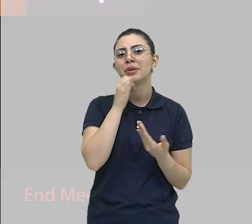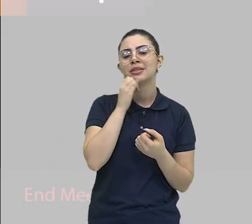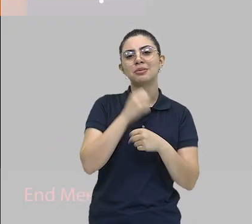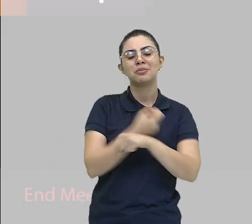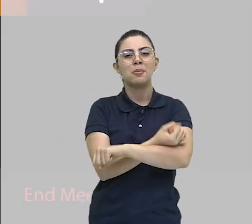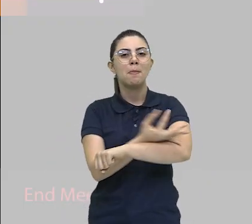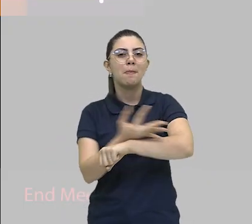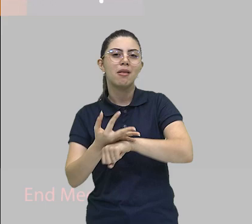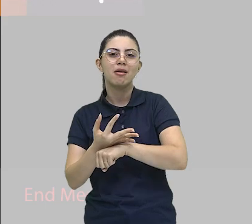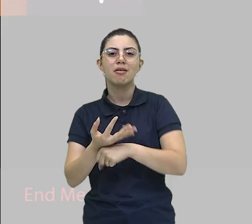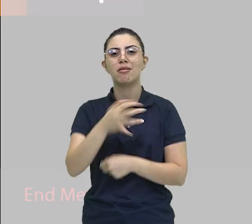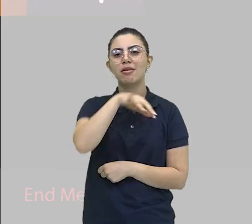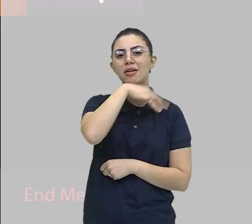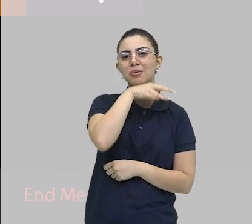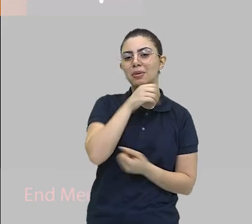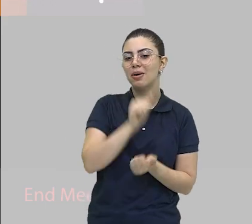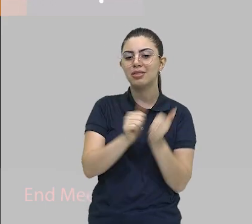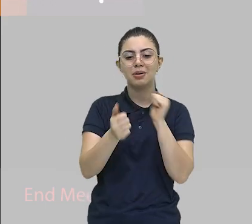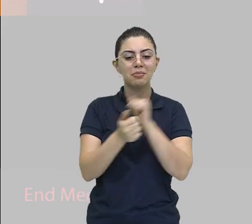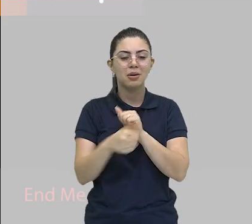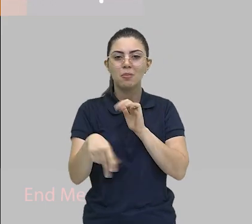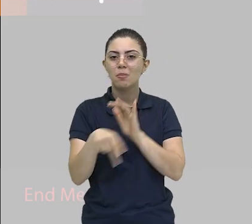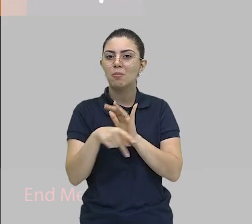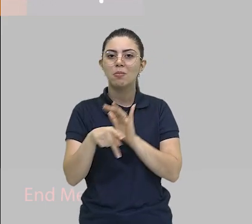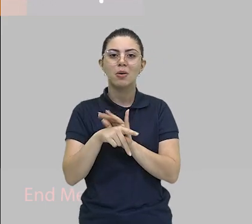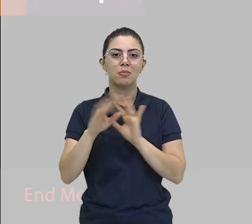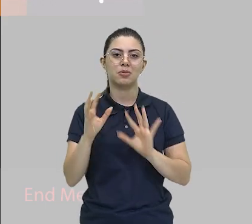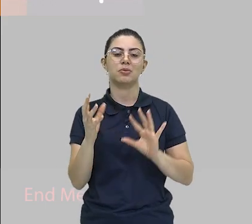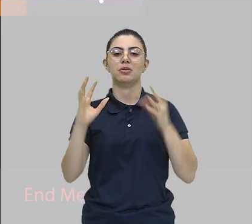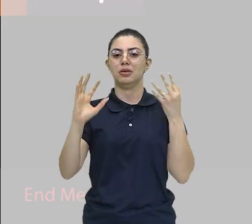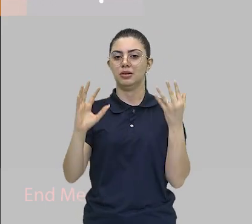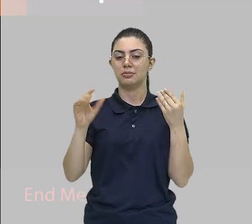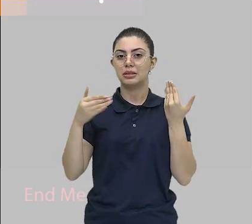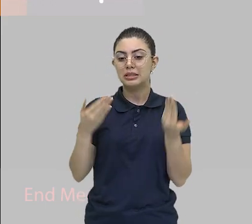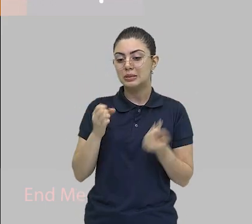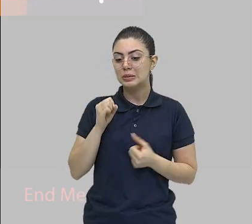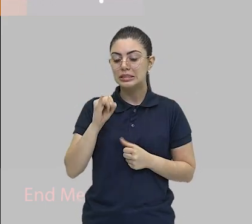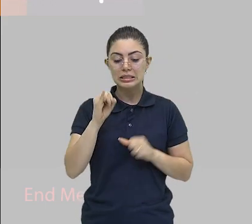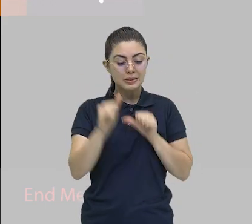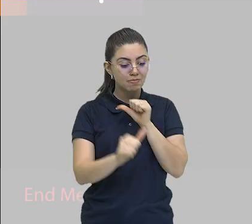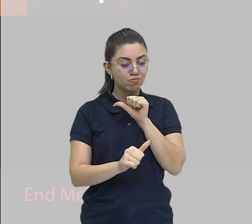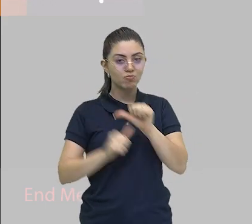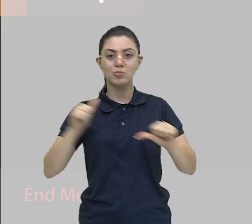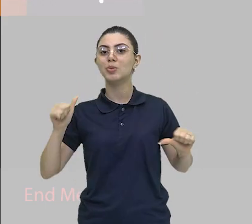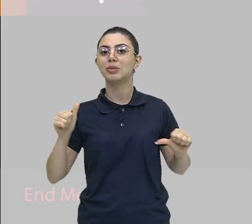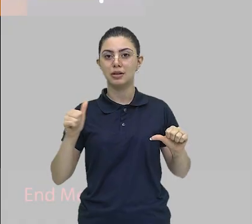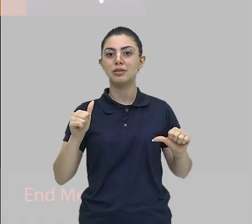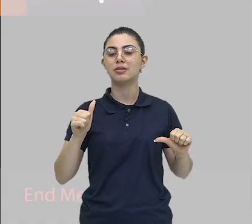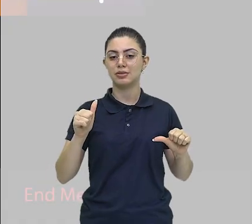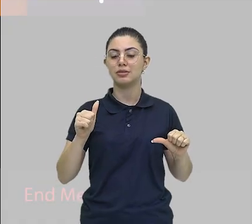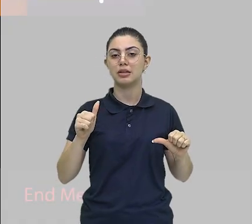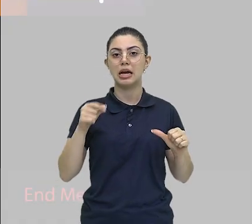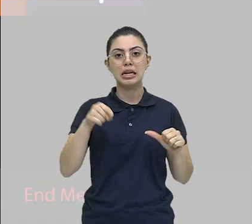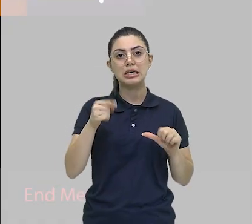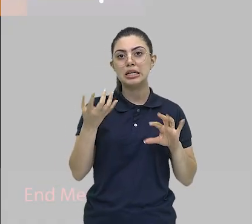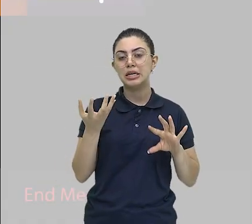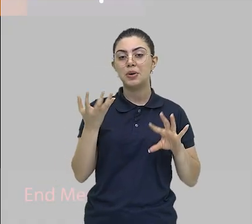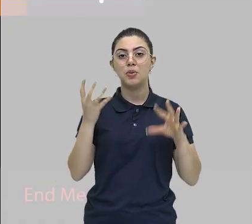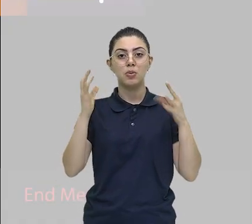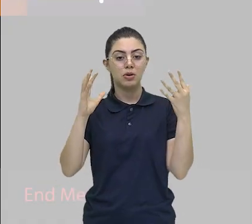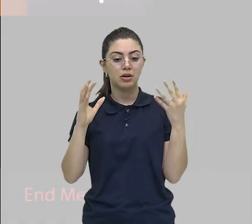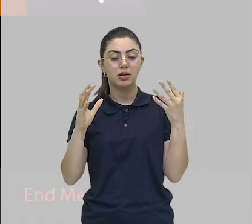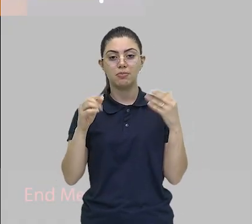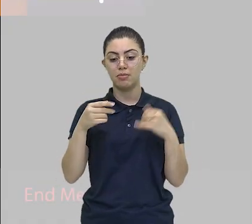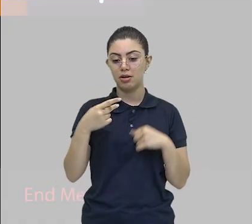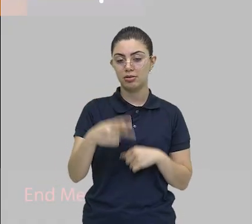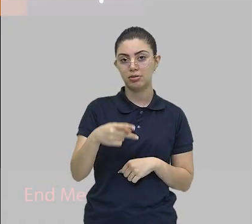animais, adaptados àquele clima. E qualquer alteração que ocorra neste clima ali local,